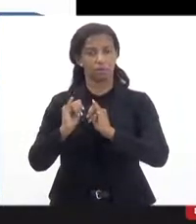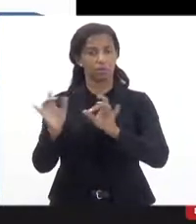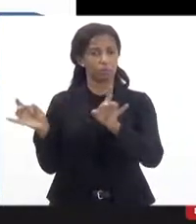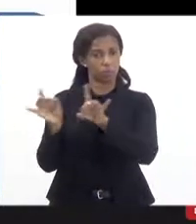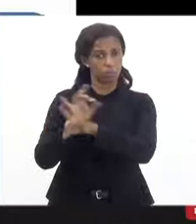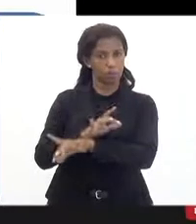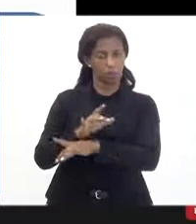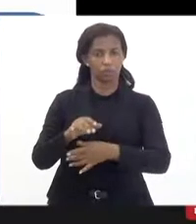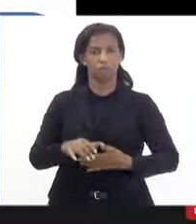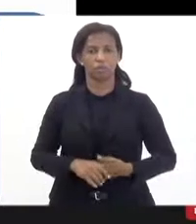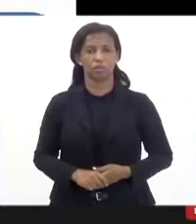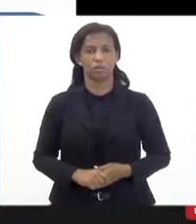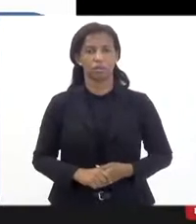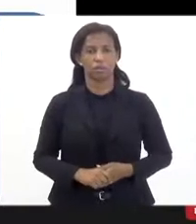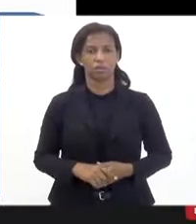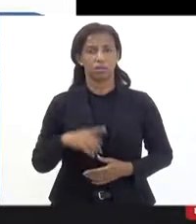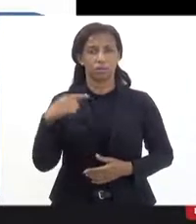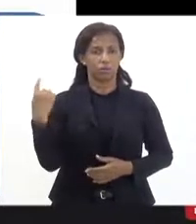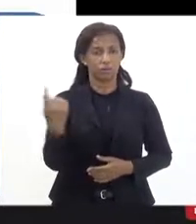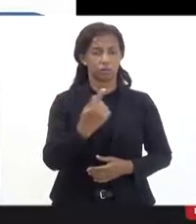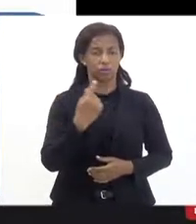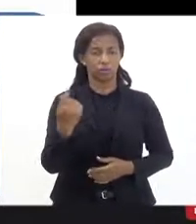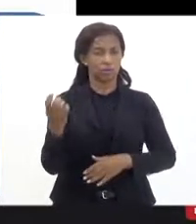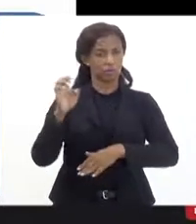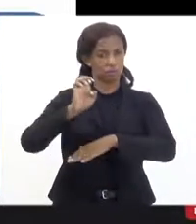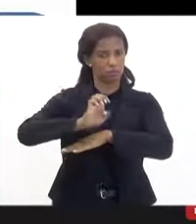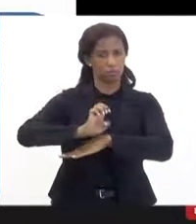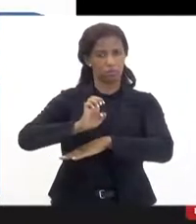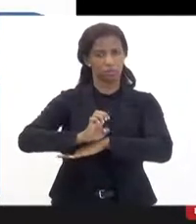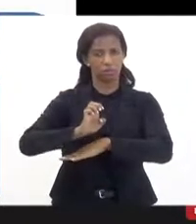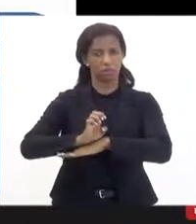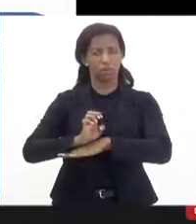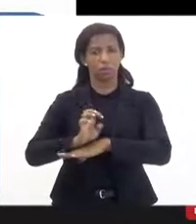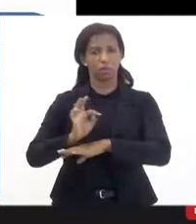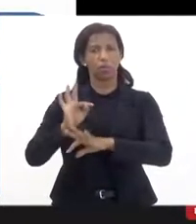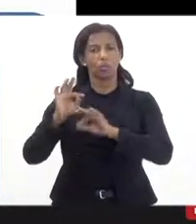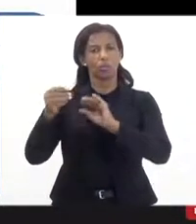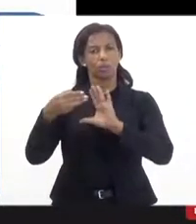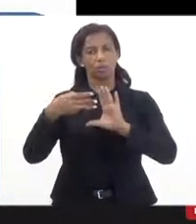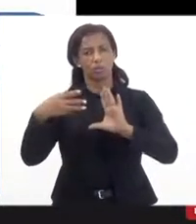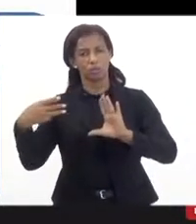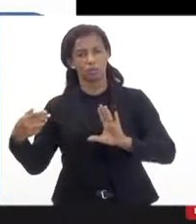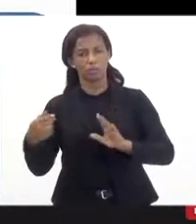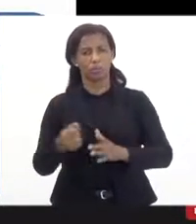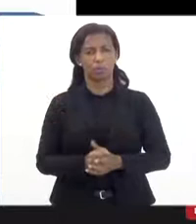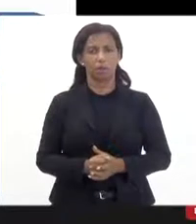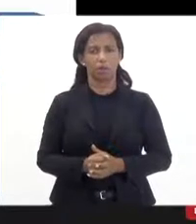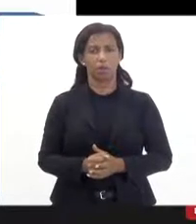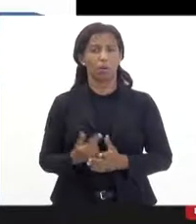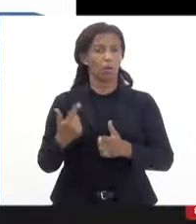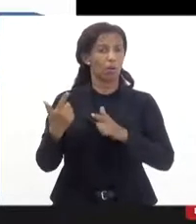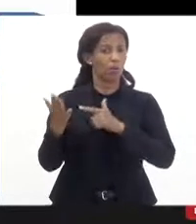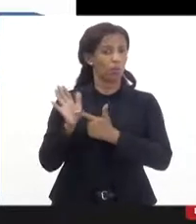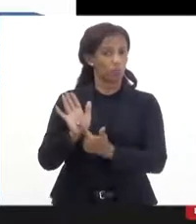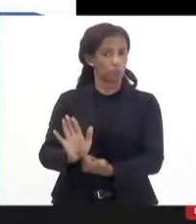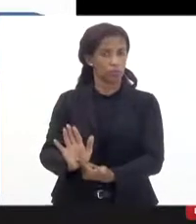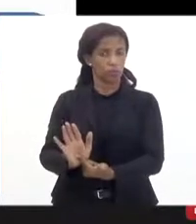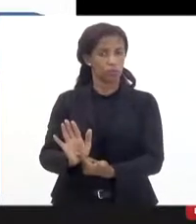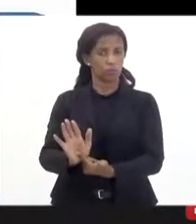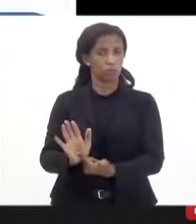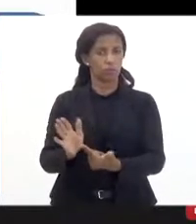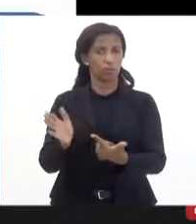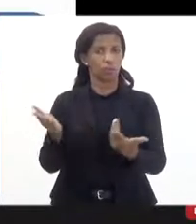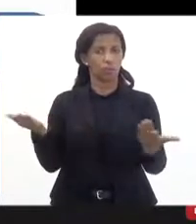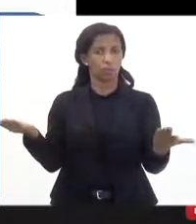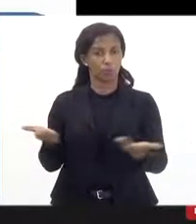consolidados no balanço geral dos todos os seus aspectos. A situação, no